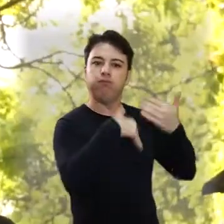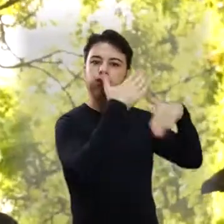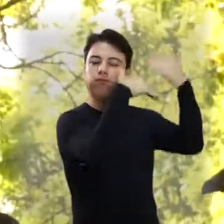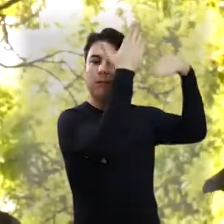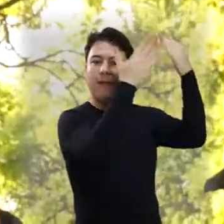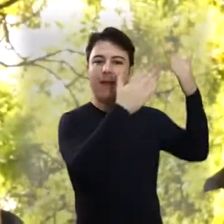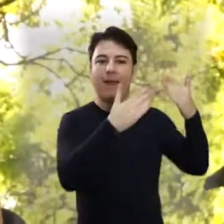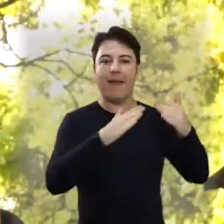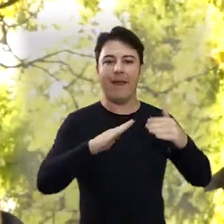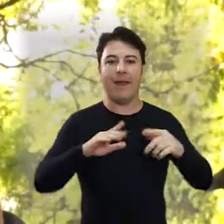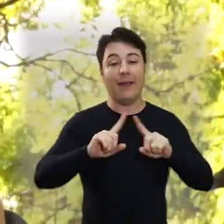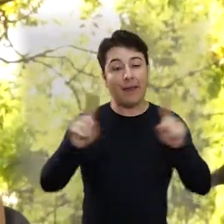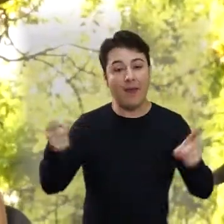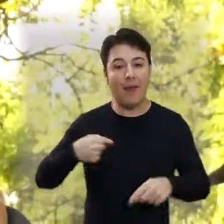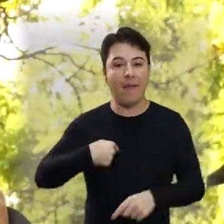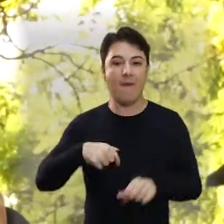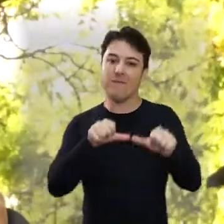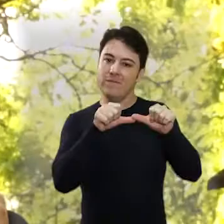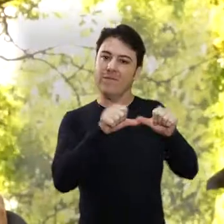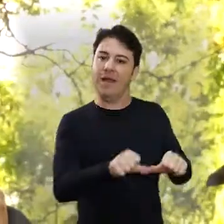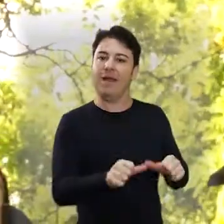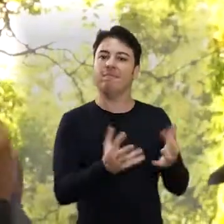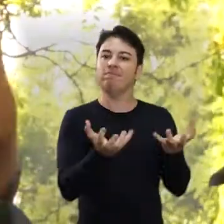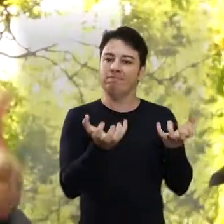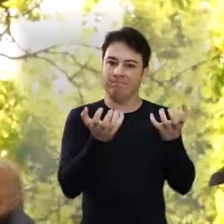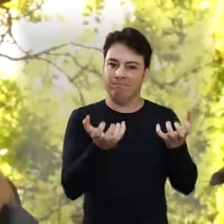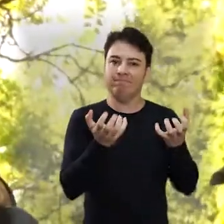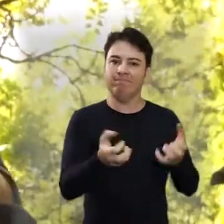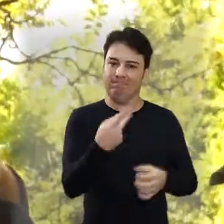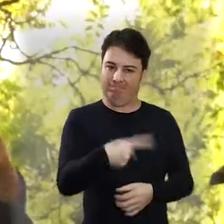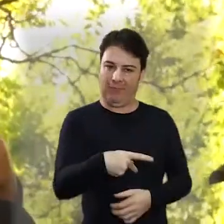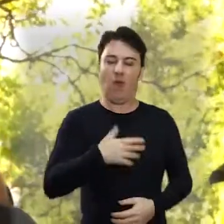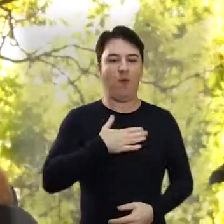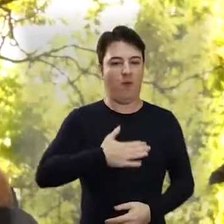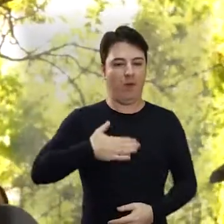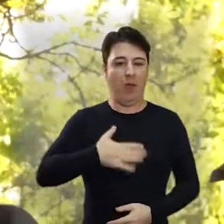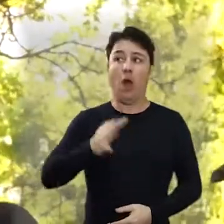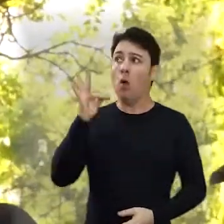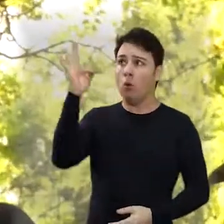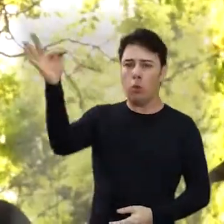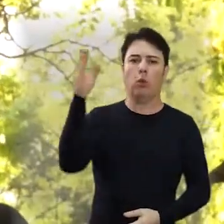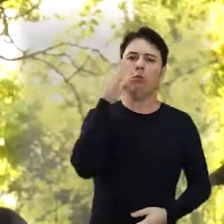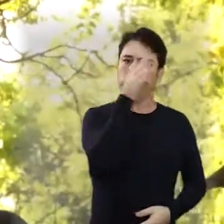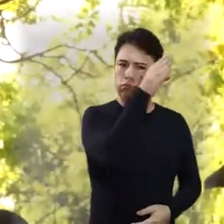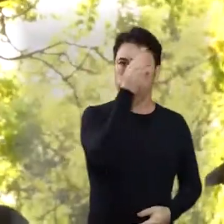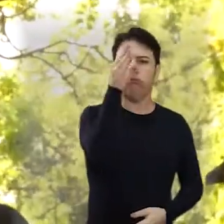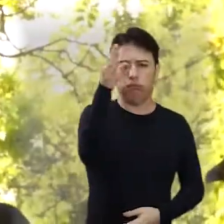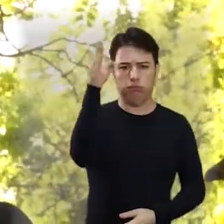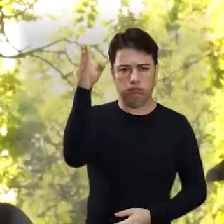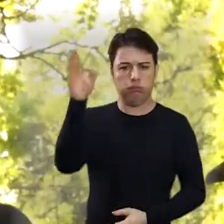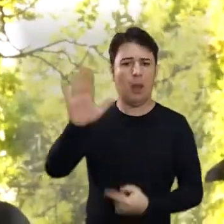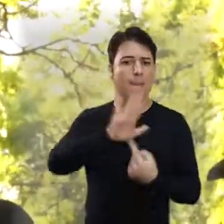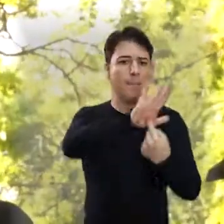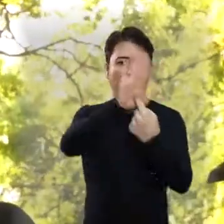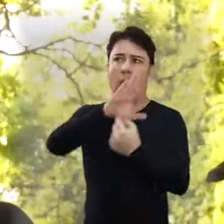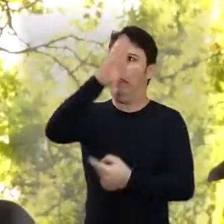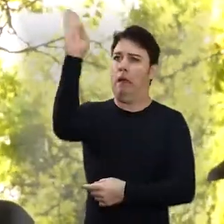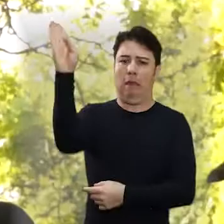cidade também é muito bom, né? Então eu pretendo ficar aqui, eu gosto muito daqui, pretendo também sair,